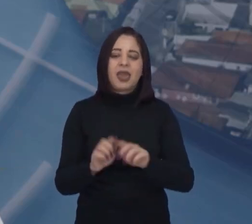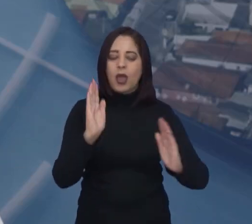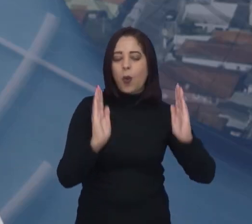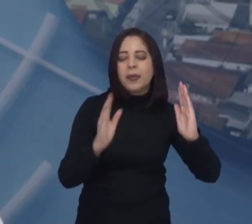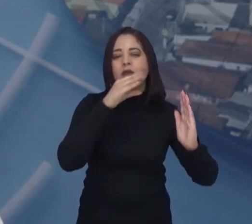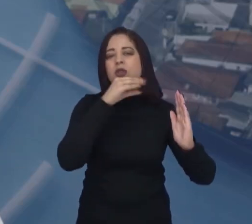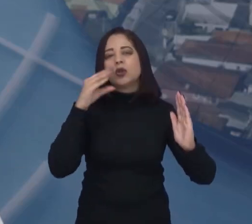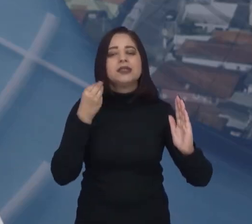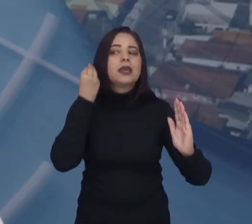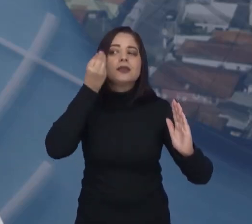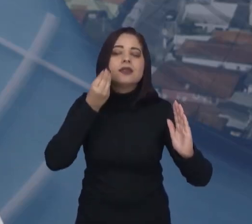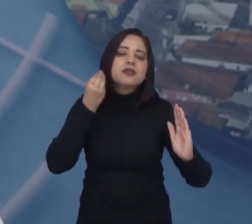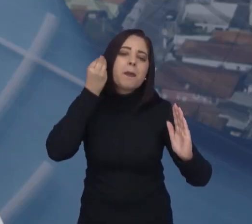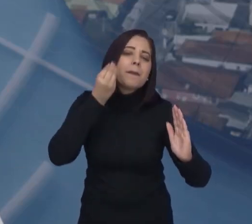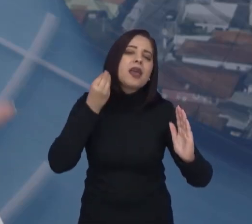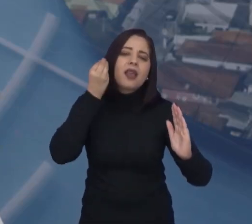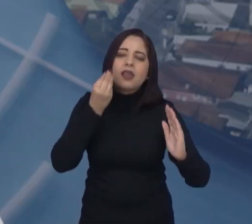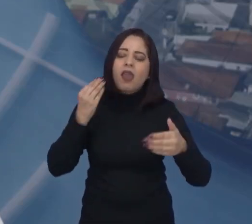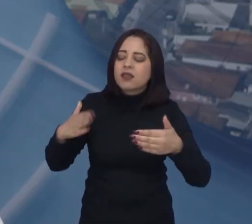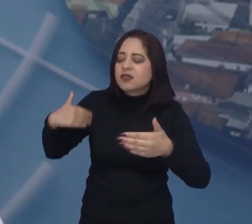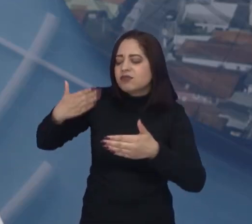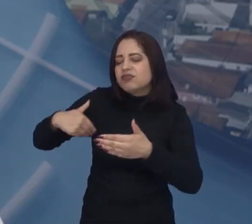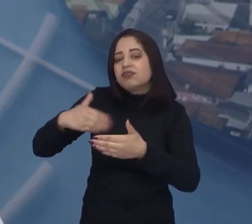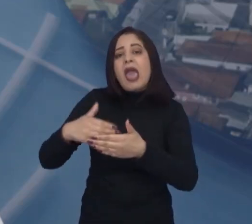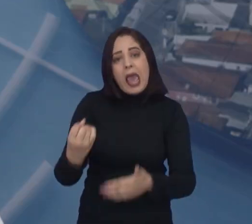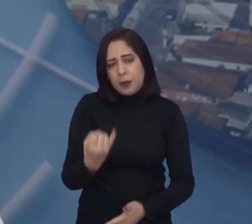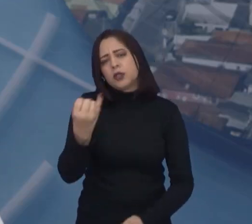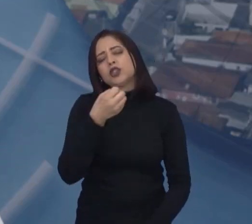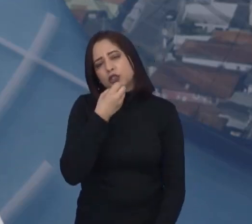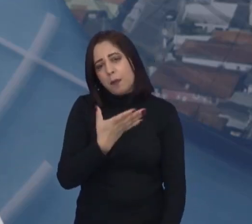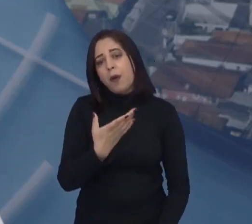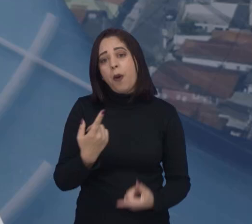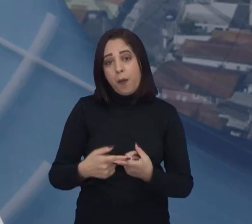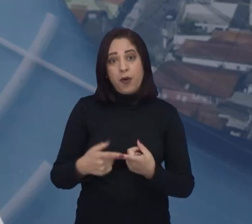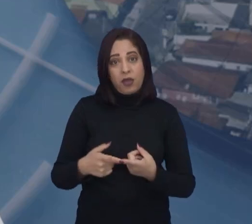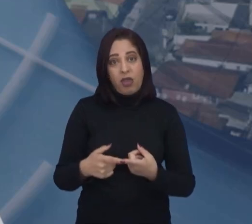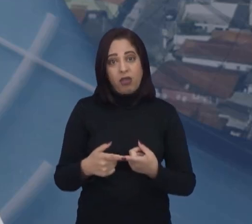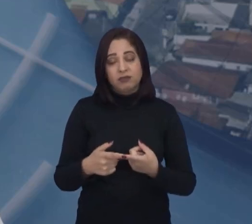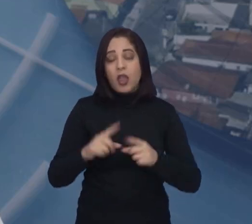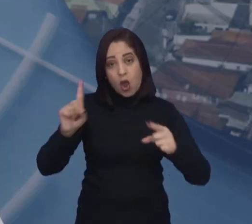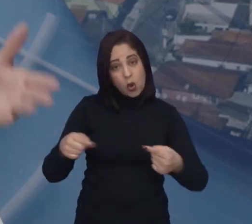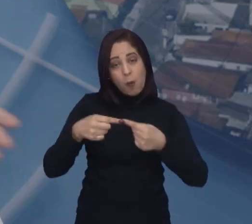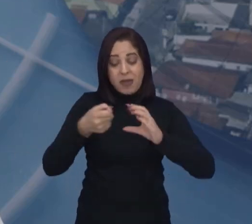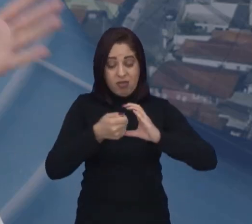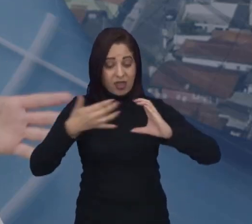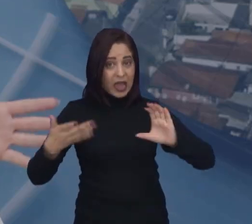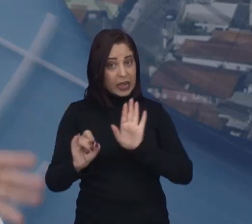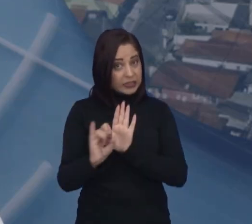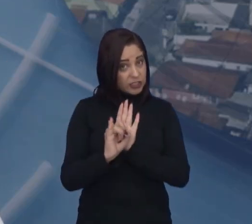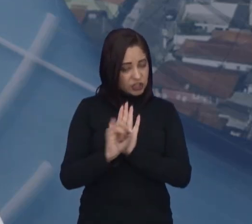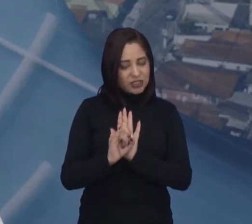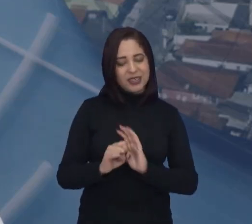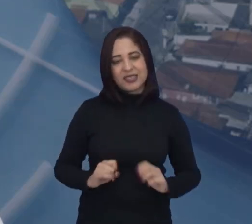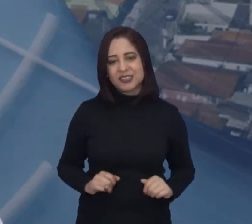as experiências que a gente passa na vida são importantes, né? Até para formar quem a gente é, né? É uma construção que não tem